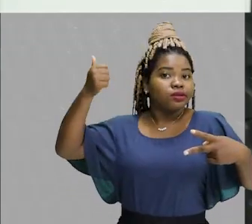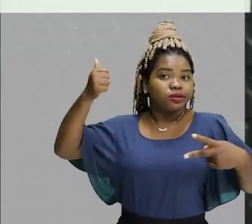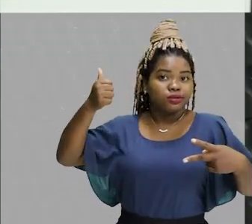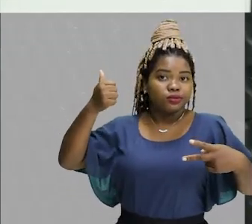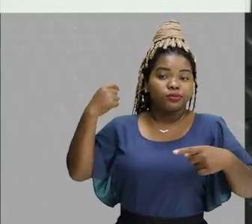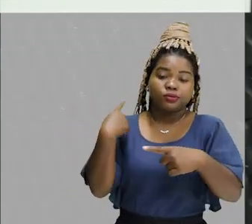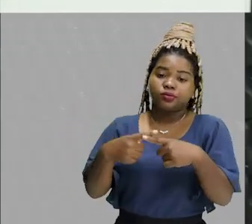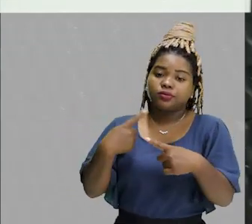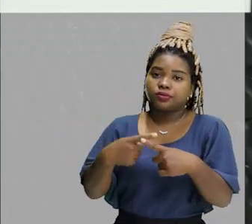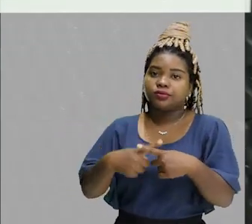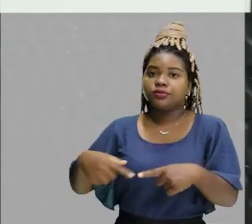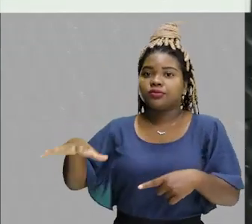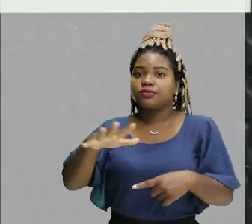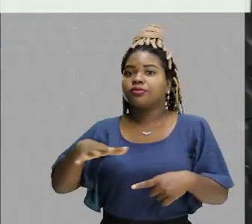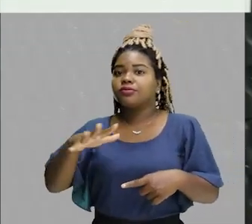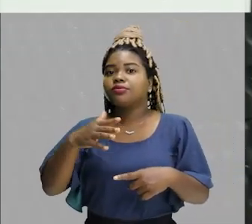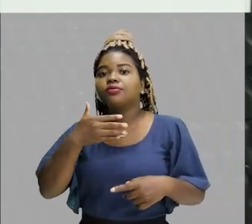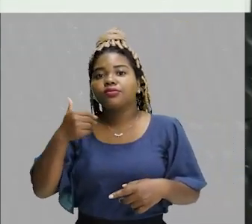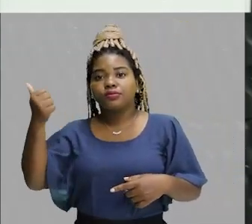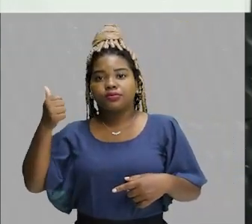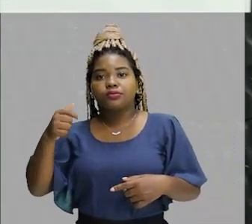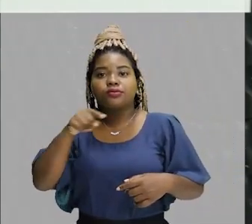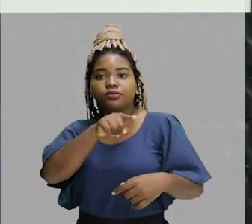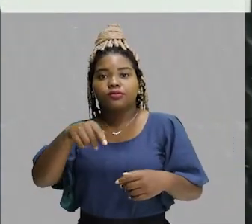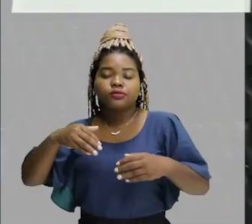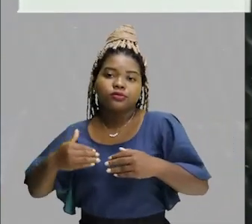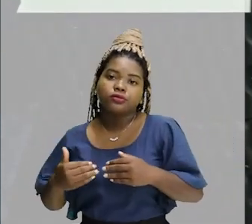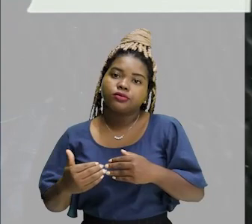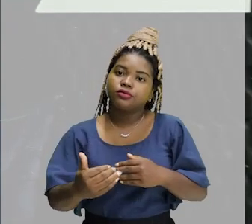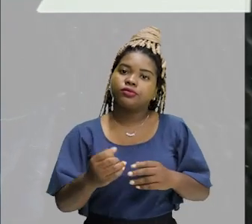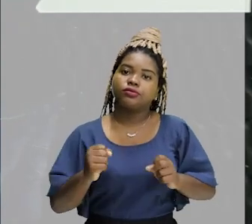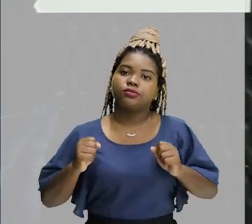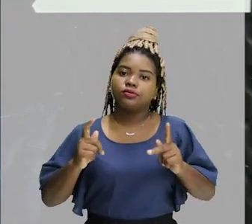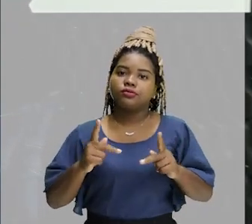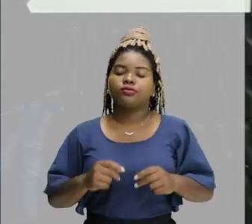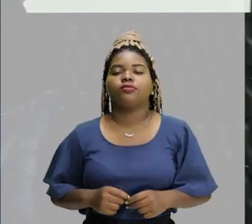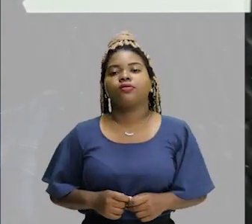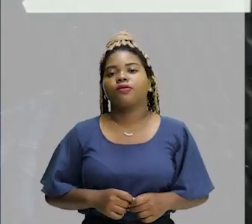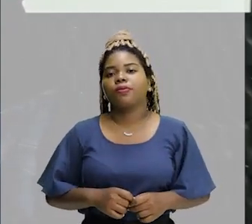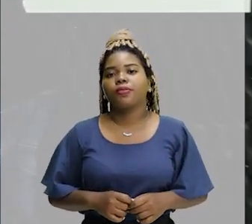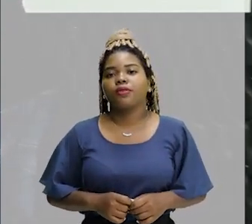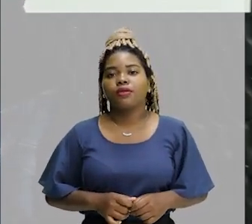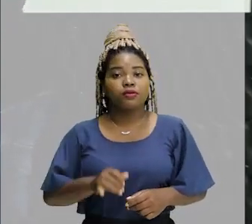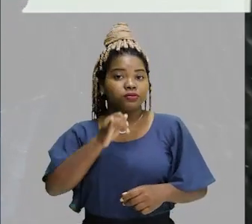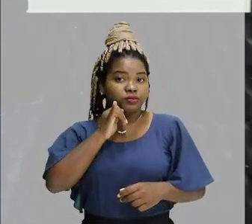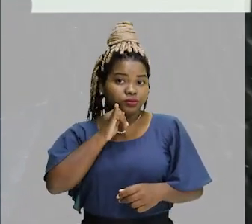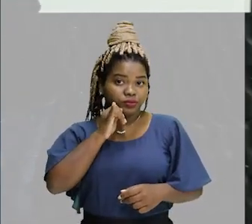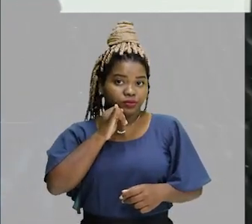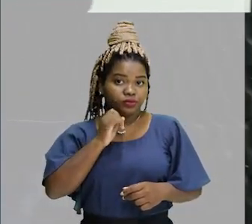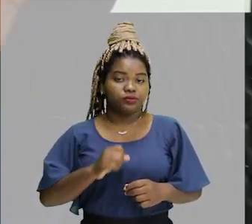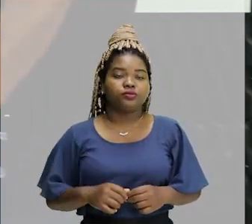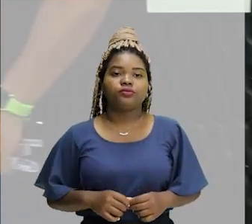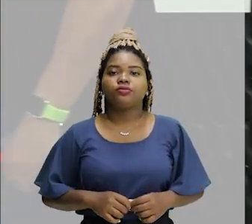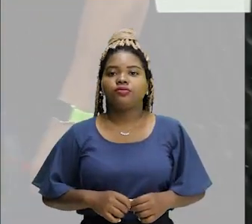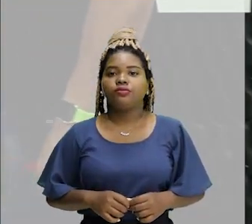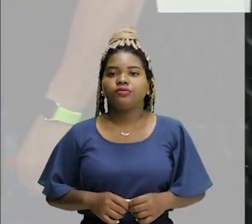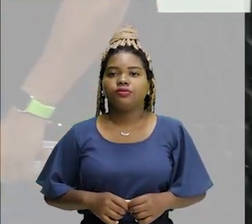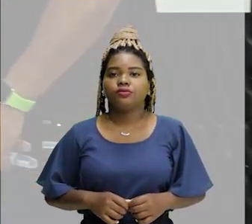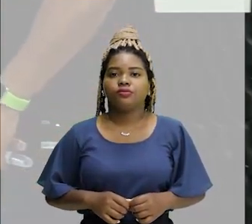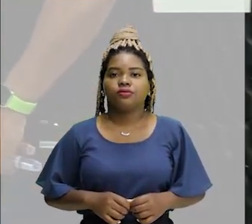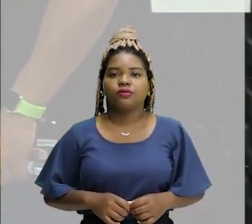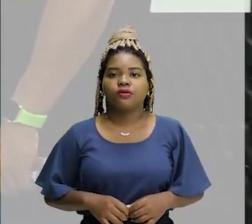no conhecimento, ok? E veja só, vou te dar um exemplo aqui bem curioso, usando a própria